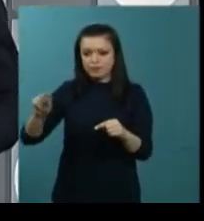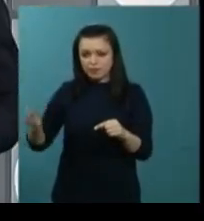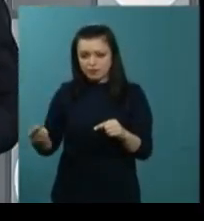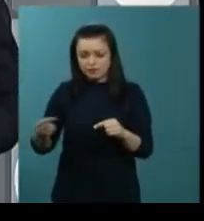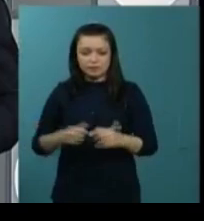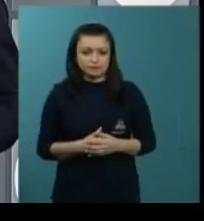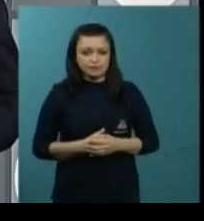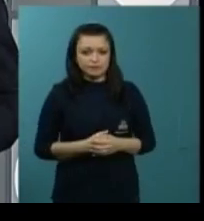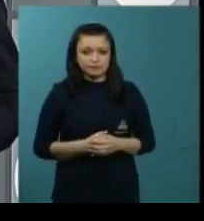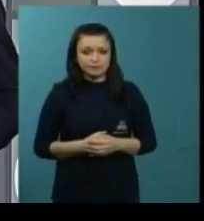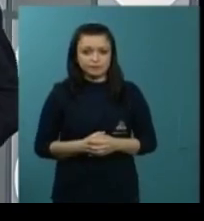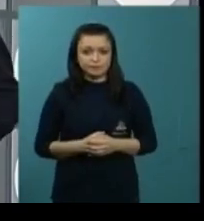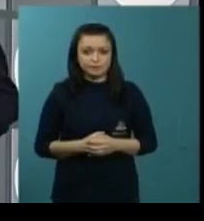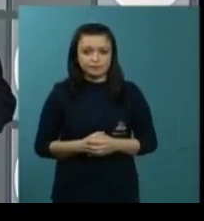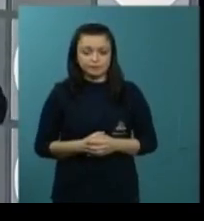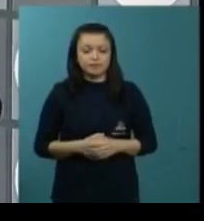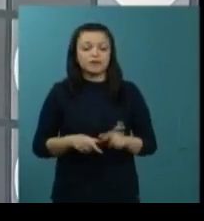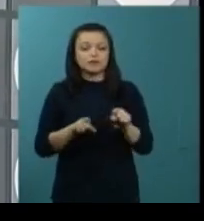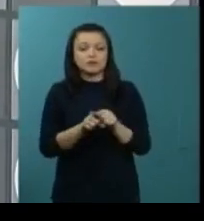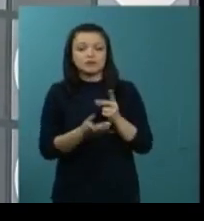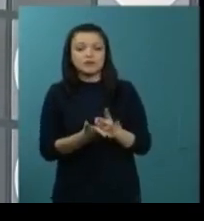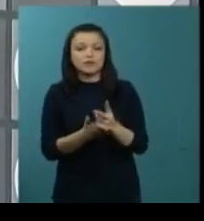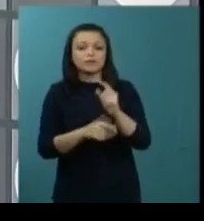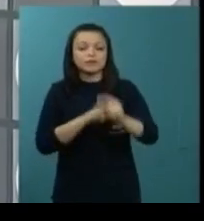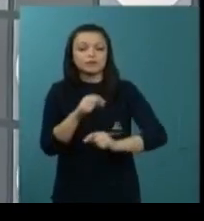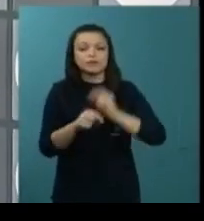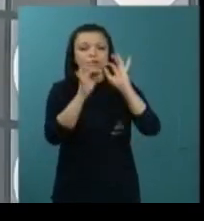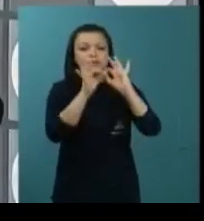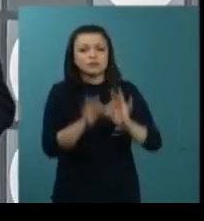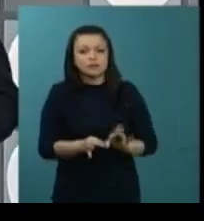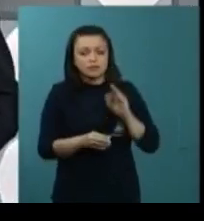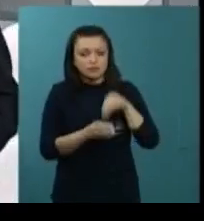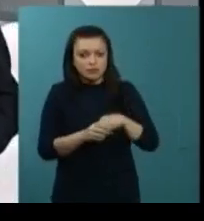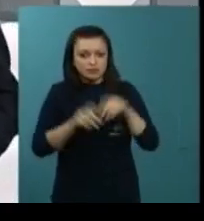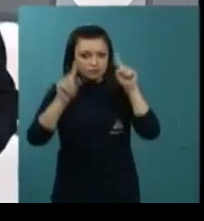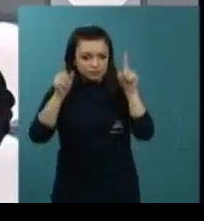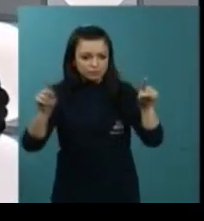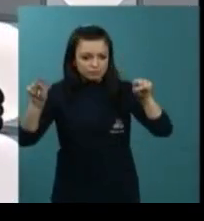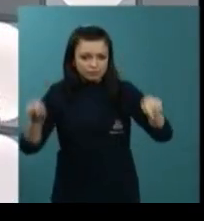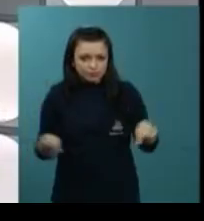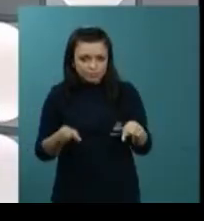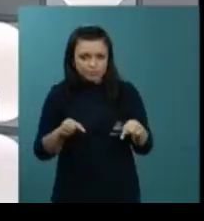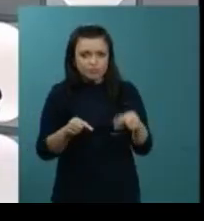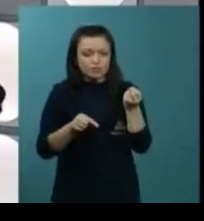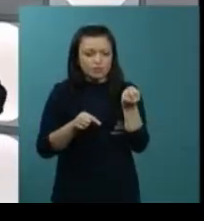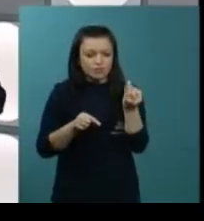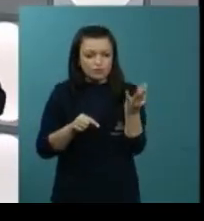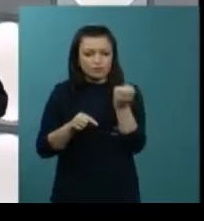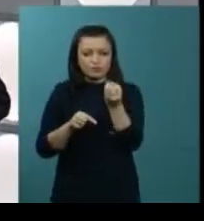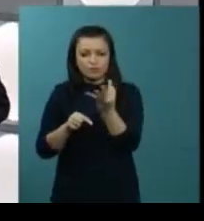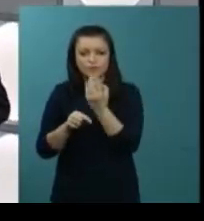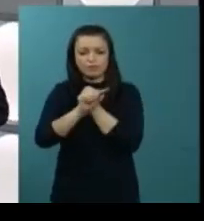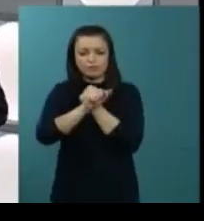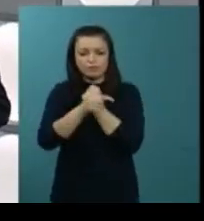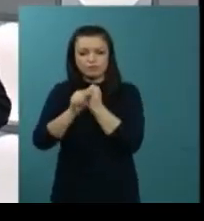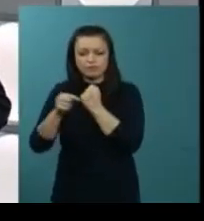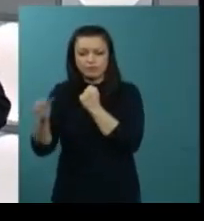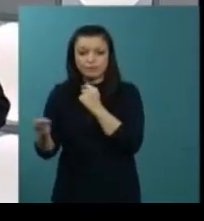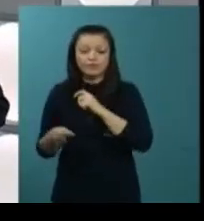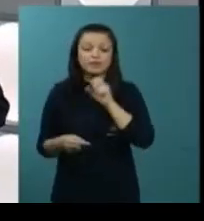vírgulas, com o seguinte detalhe: se por acaso os elementos